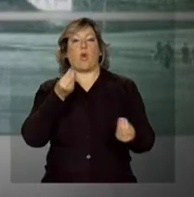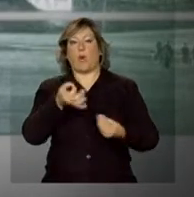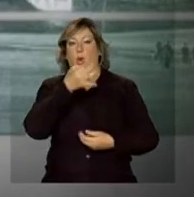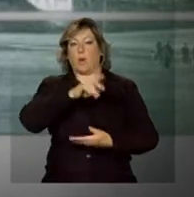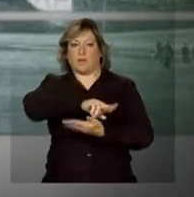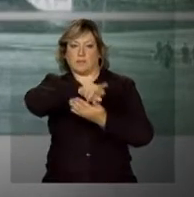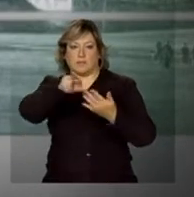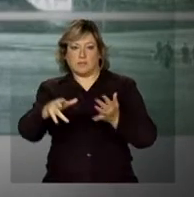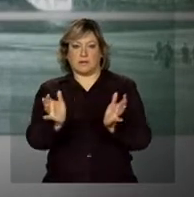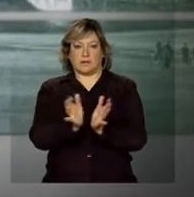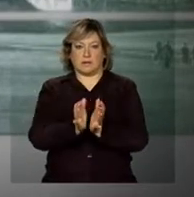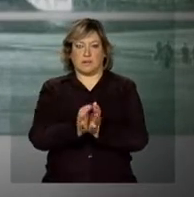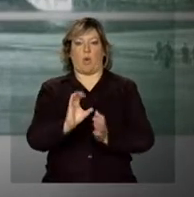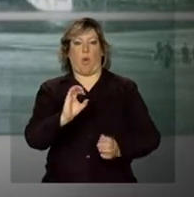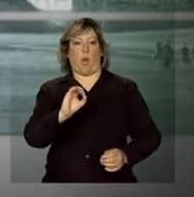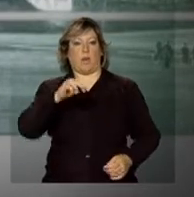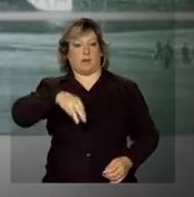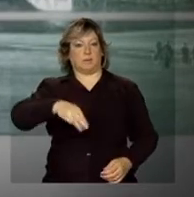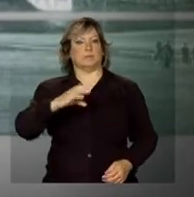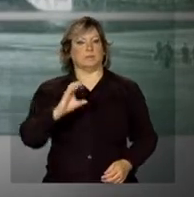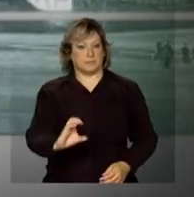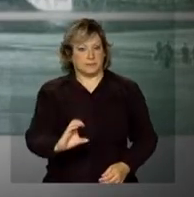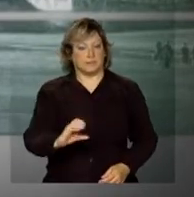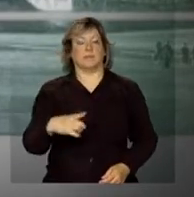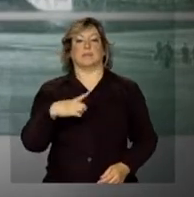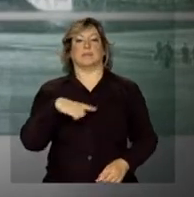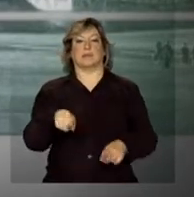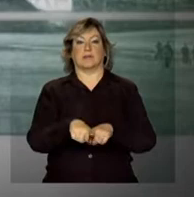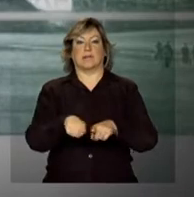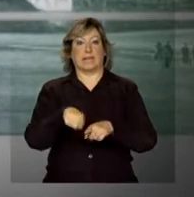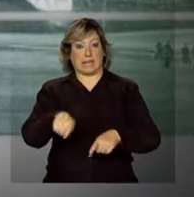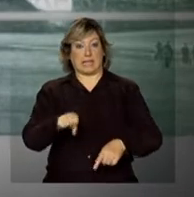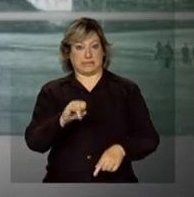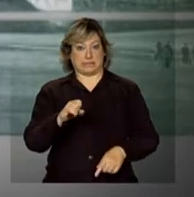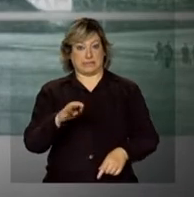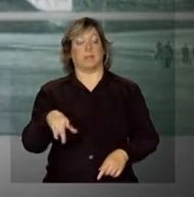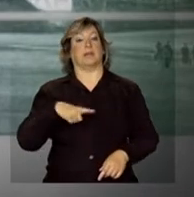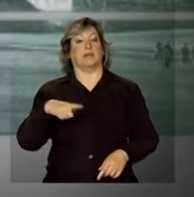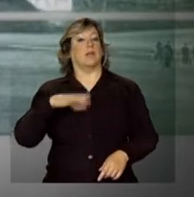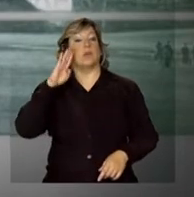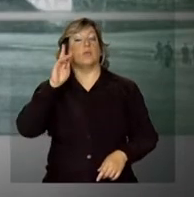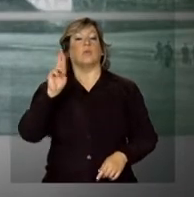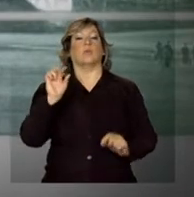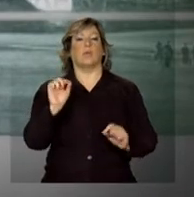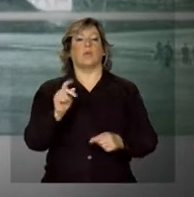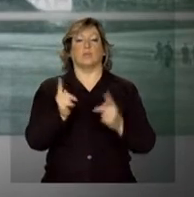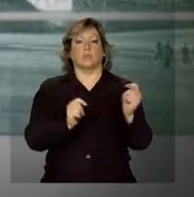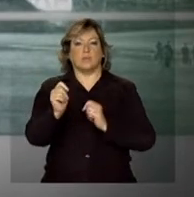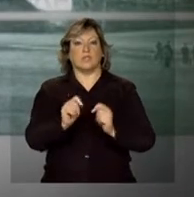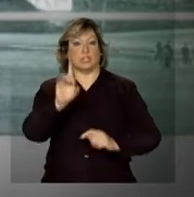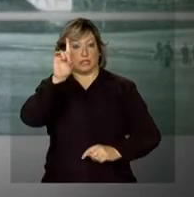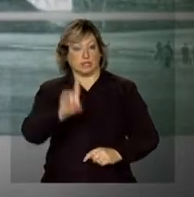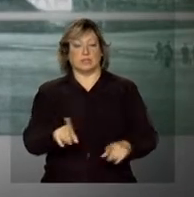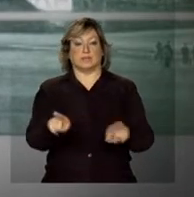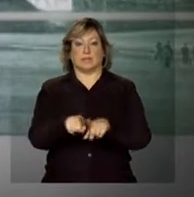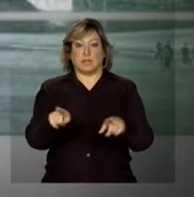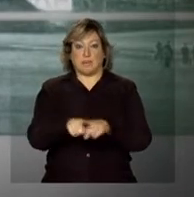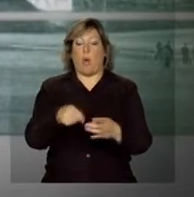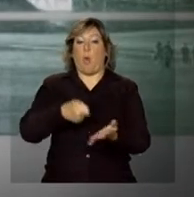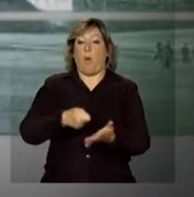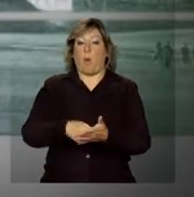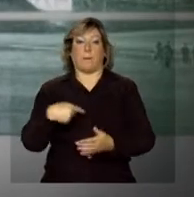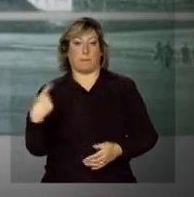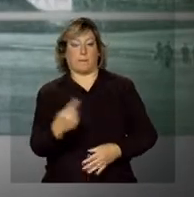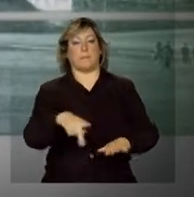controvérsias da Organização Mundial do Comércio o sistema tem a função de preservar direitos e obrigações